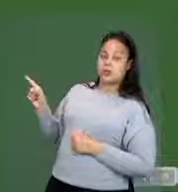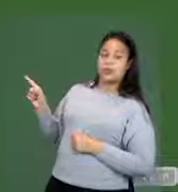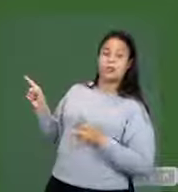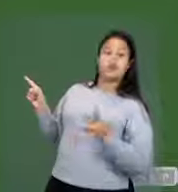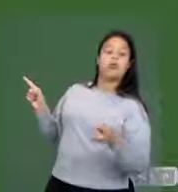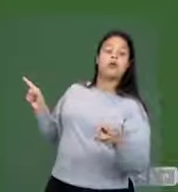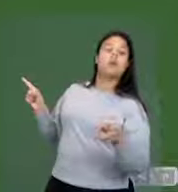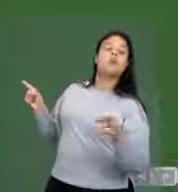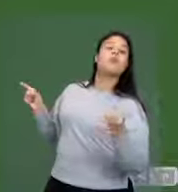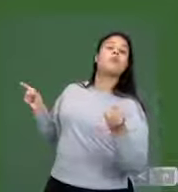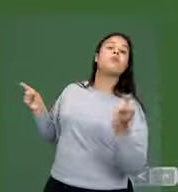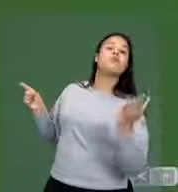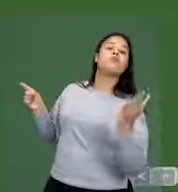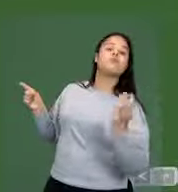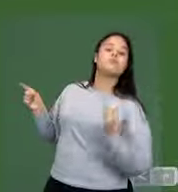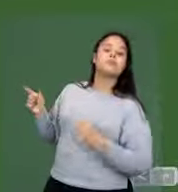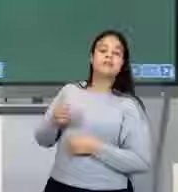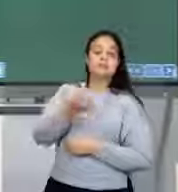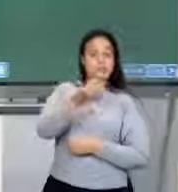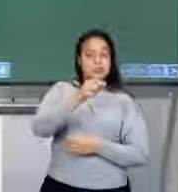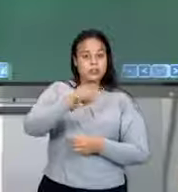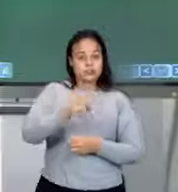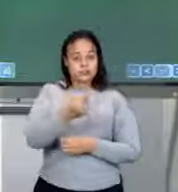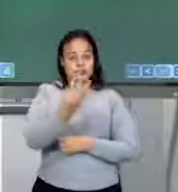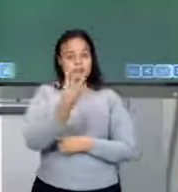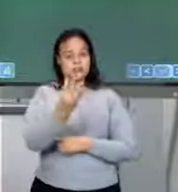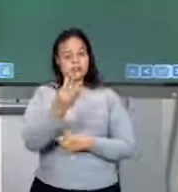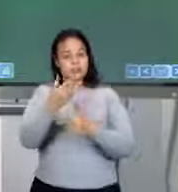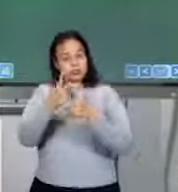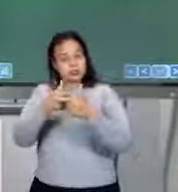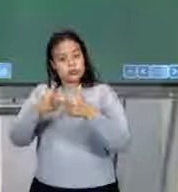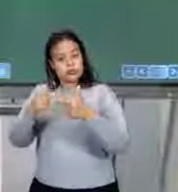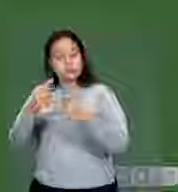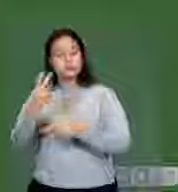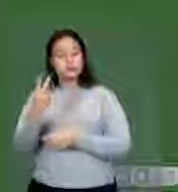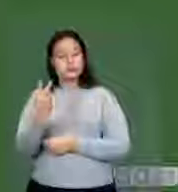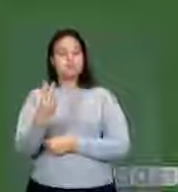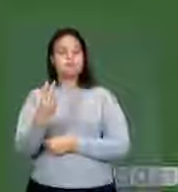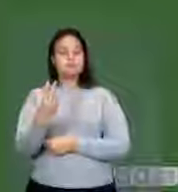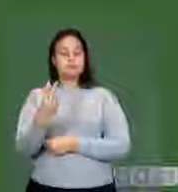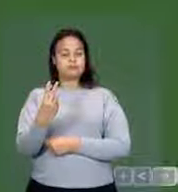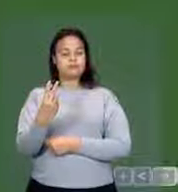igual a 6,4 dividido por 2,